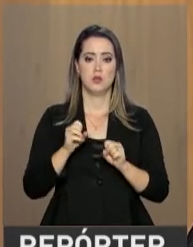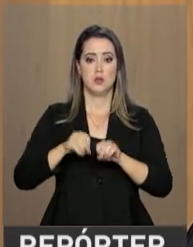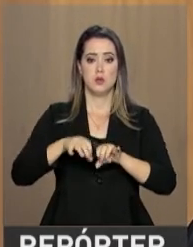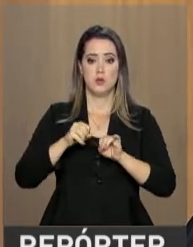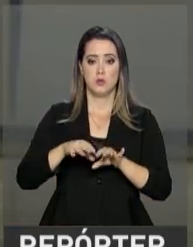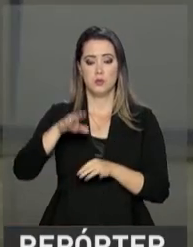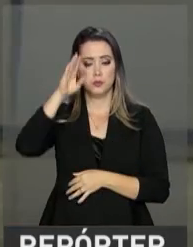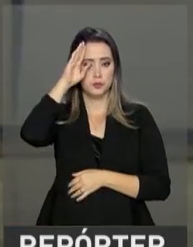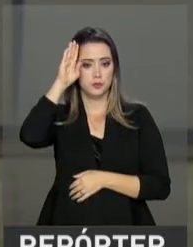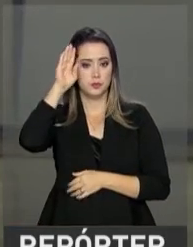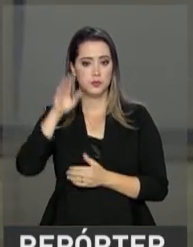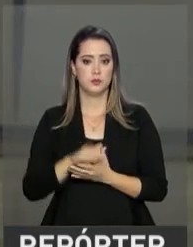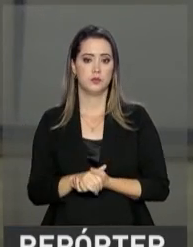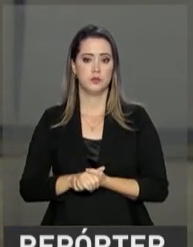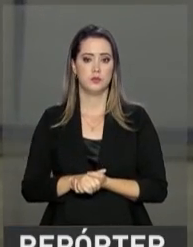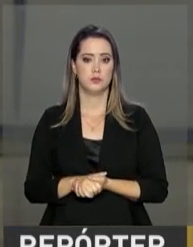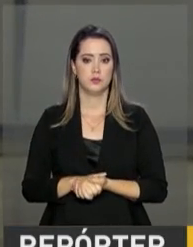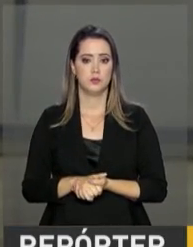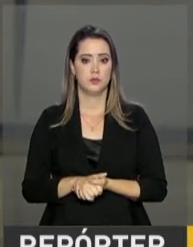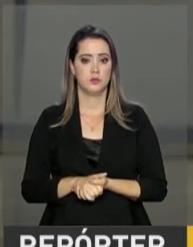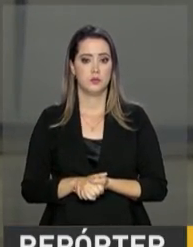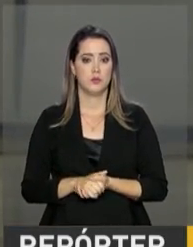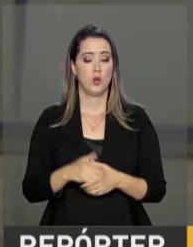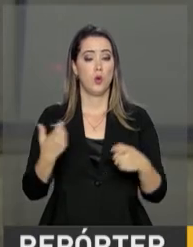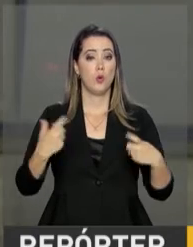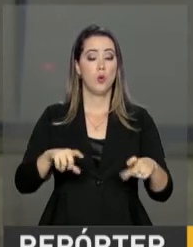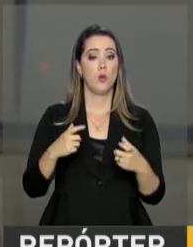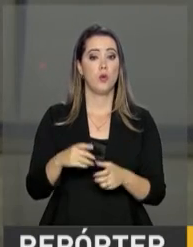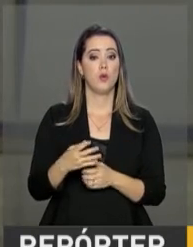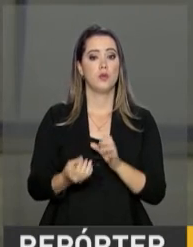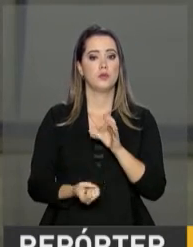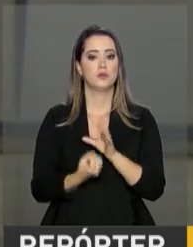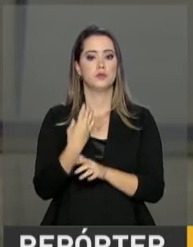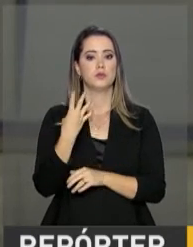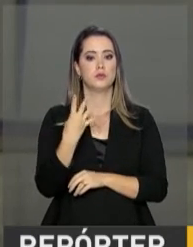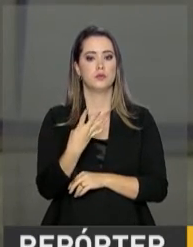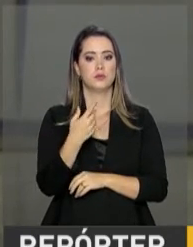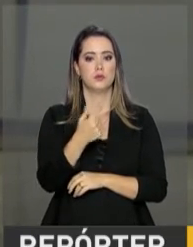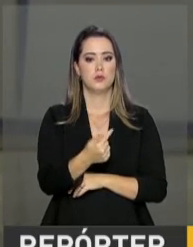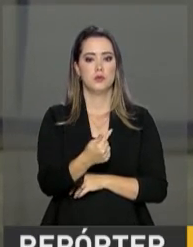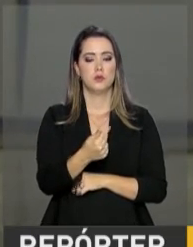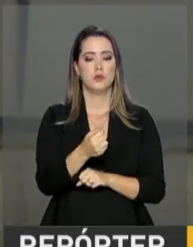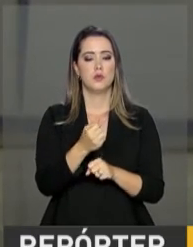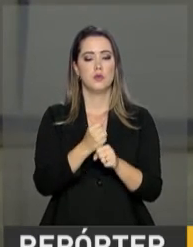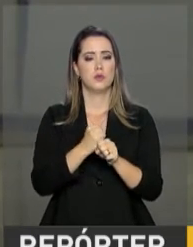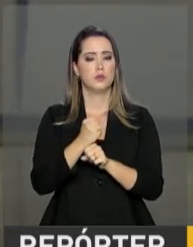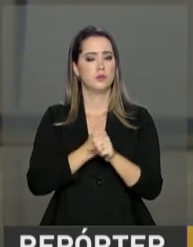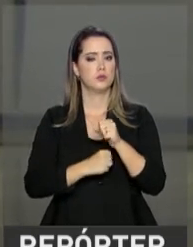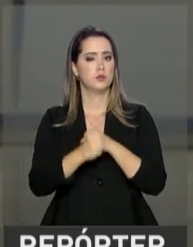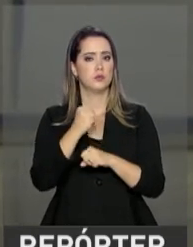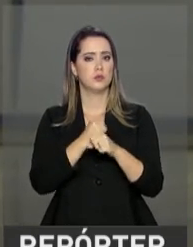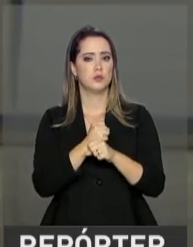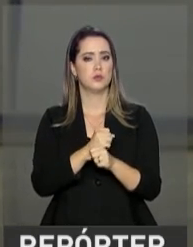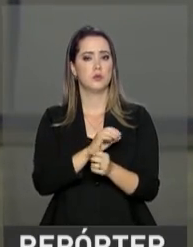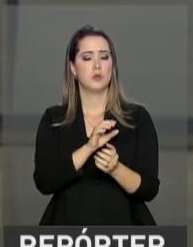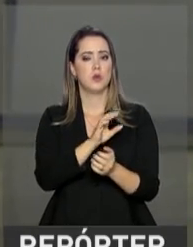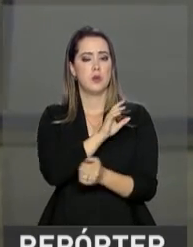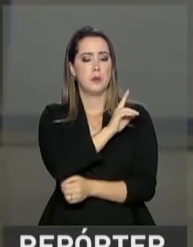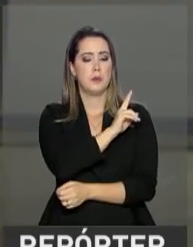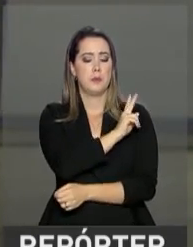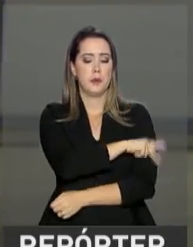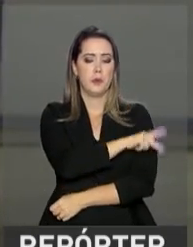superior o campus ministro reis velloso foi criado há 47 anos em parnaíba no piauí e oferece atualmente